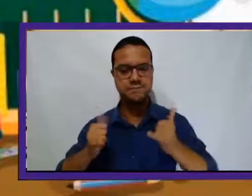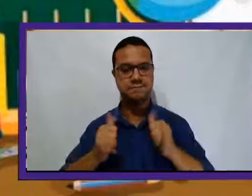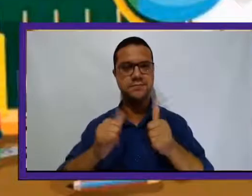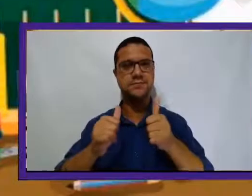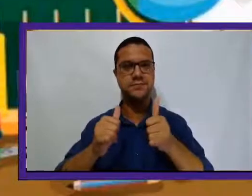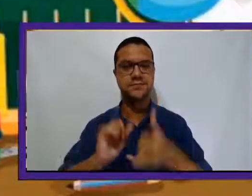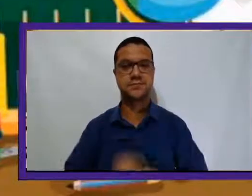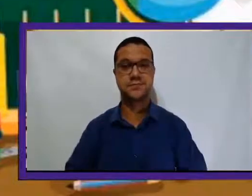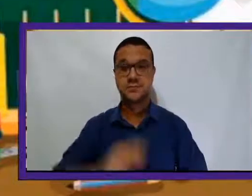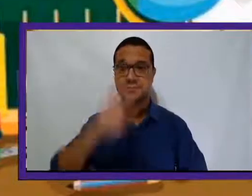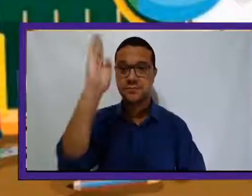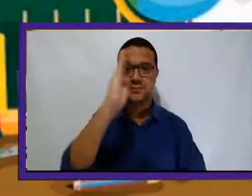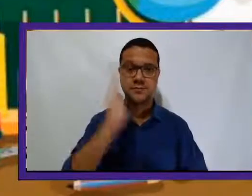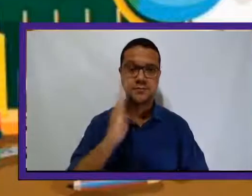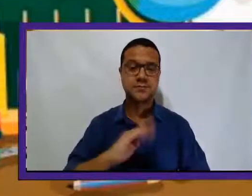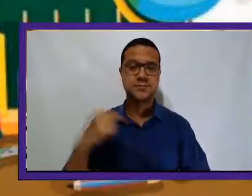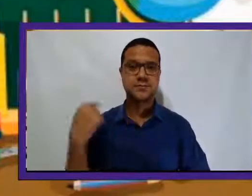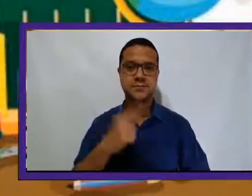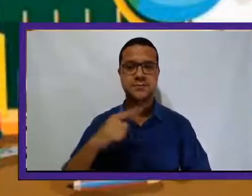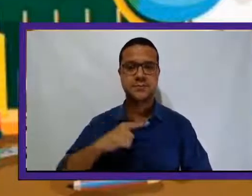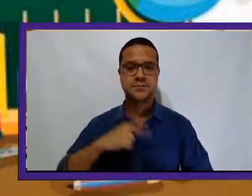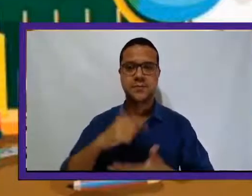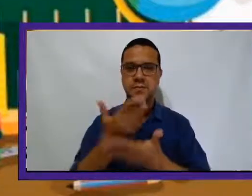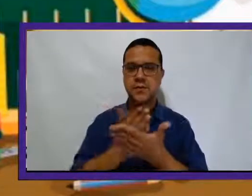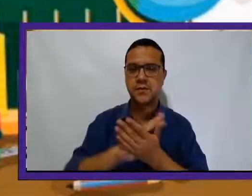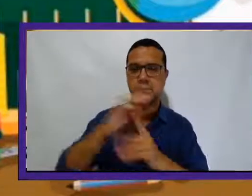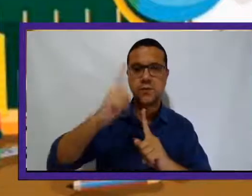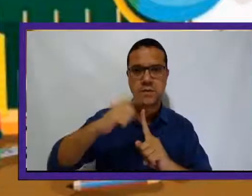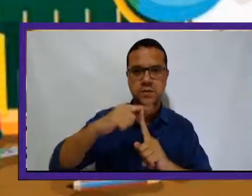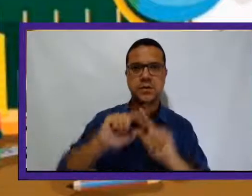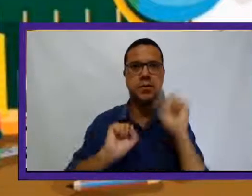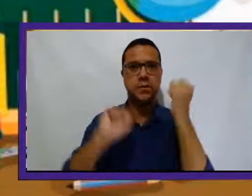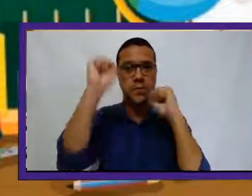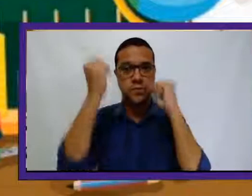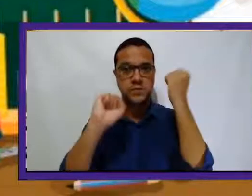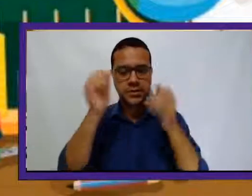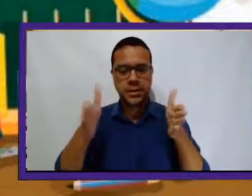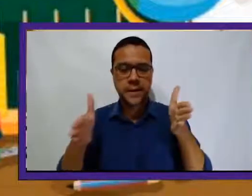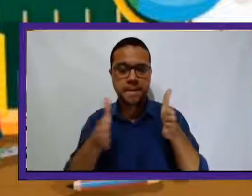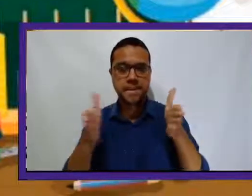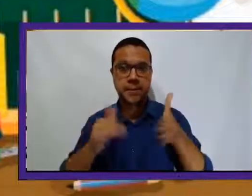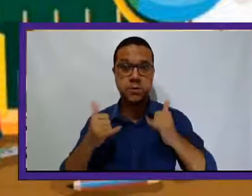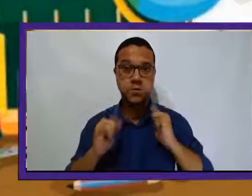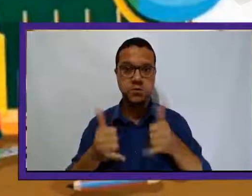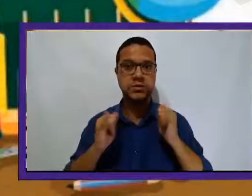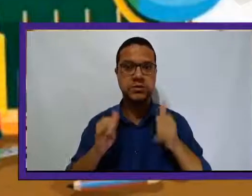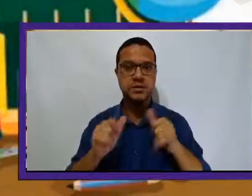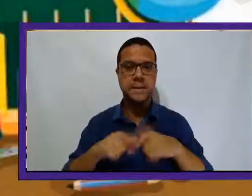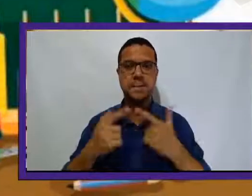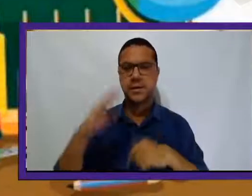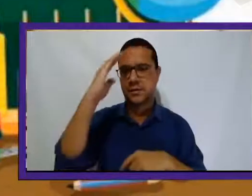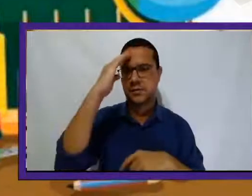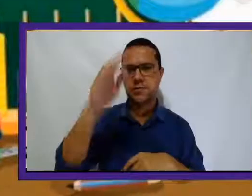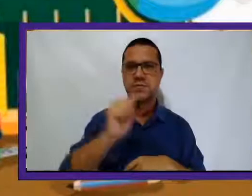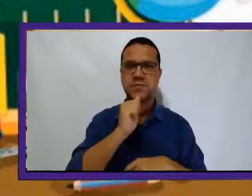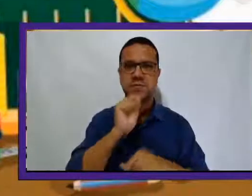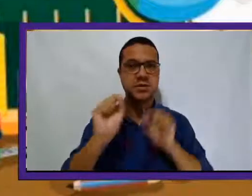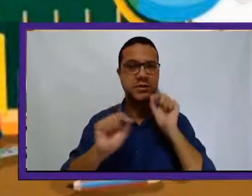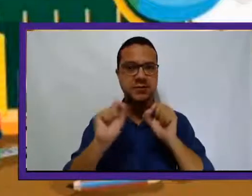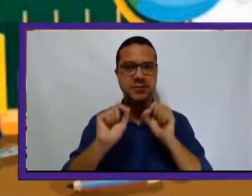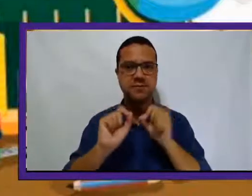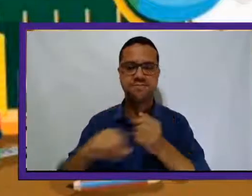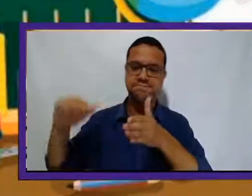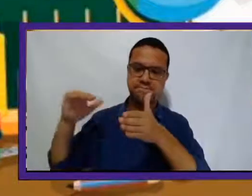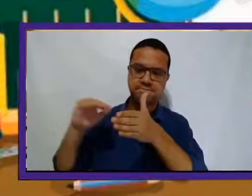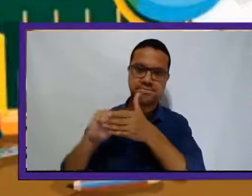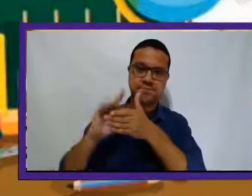energia elétrica No Brasil Nós temos Alguns tipos De usinas De geração De energia Mas a principal Ainda é